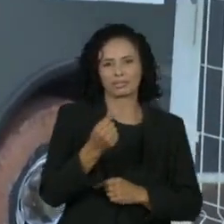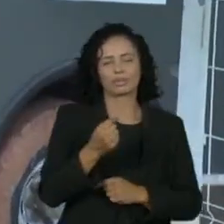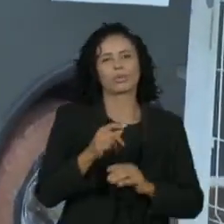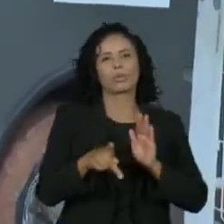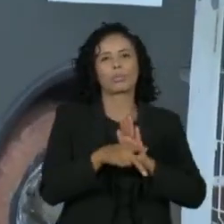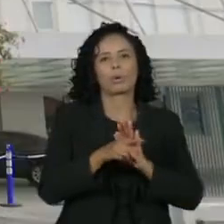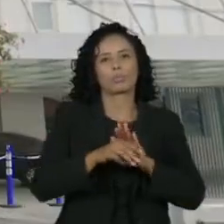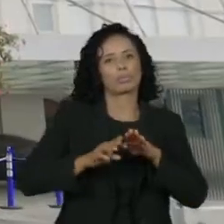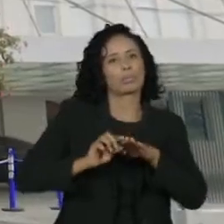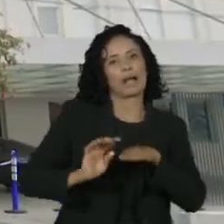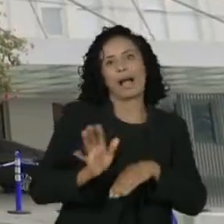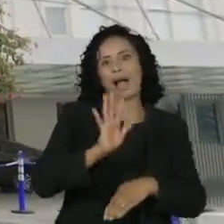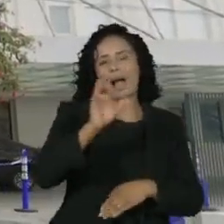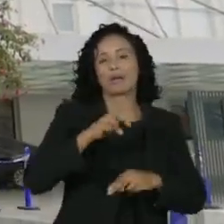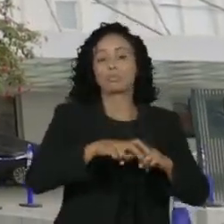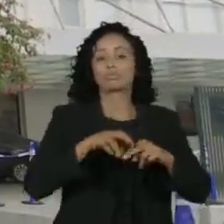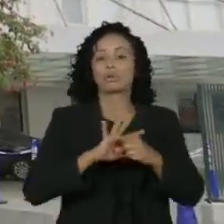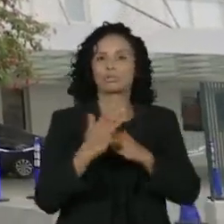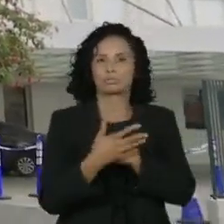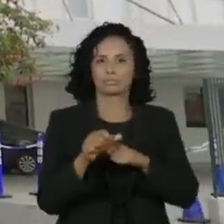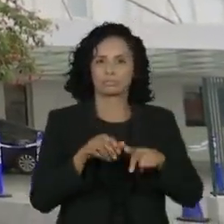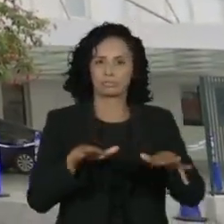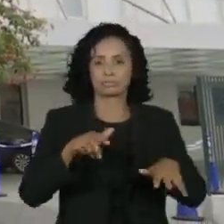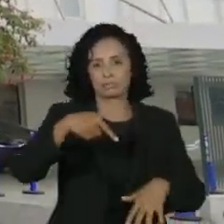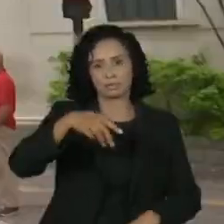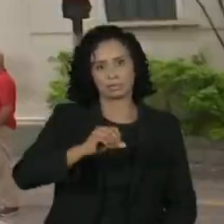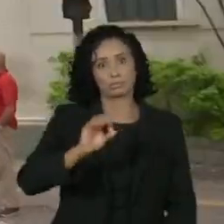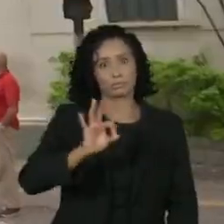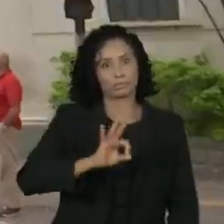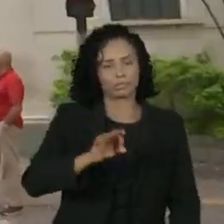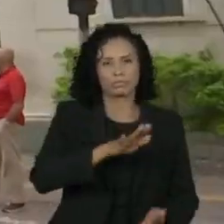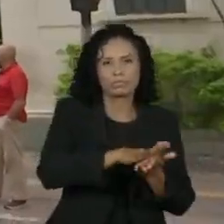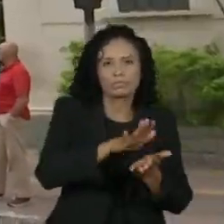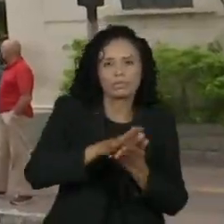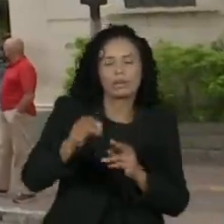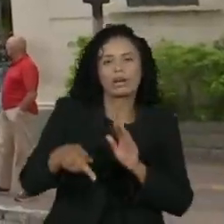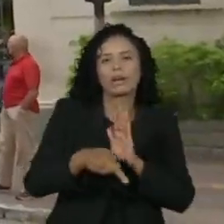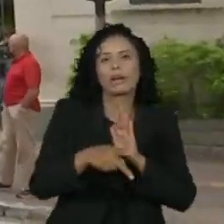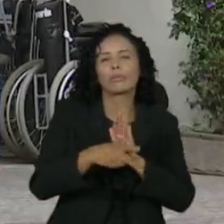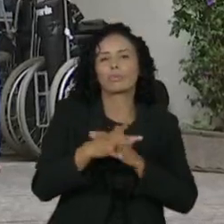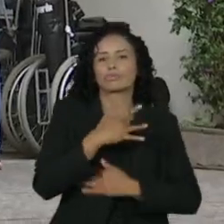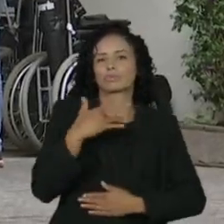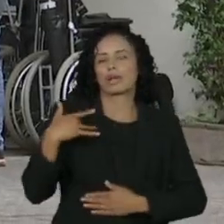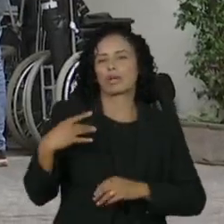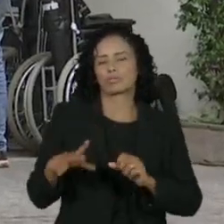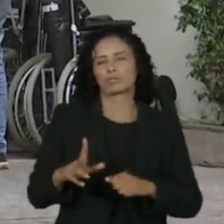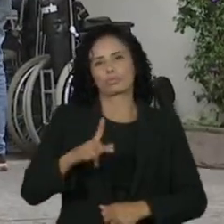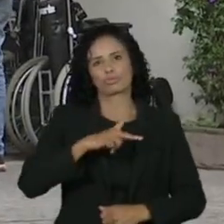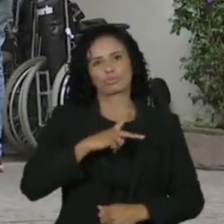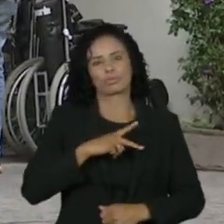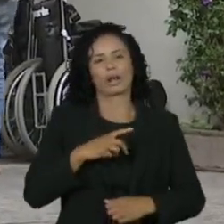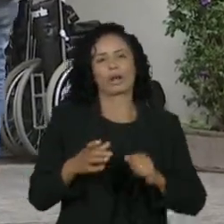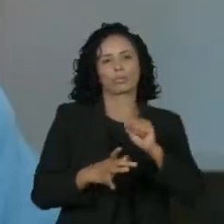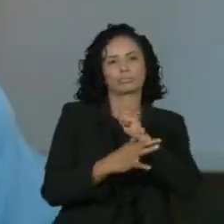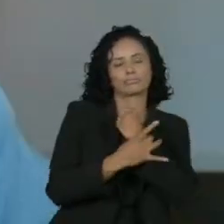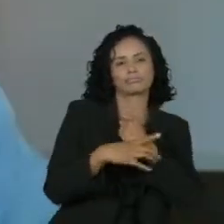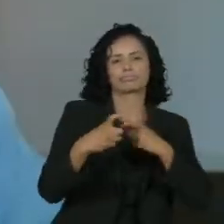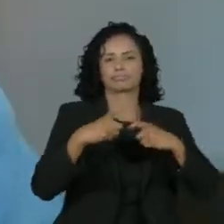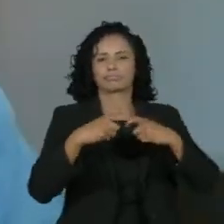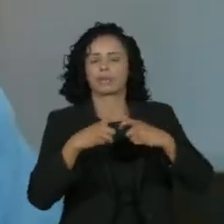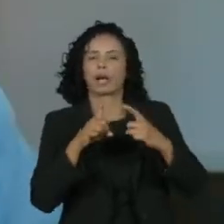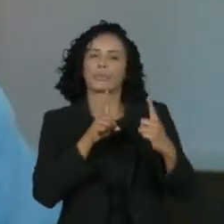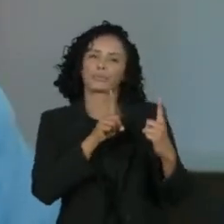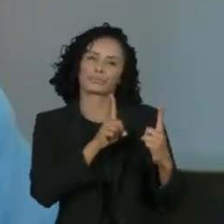provocado pela pandemia. Quase 70% dos gastos são com saúde privada, como convênios, médicos e consultas.